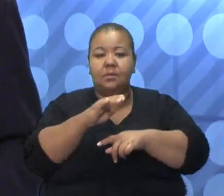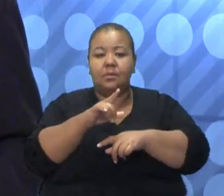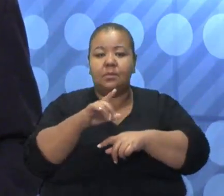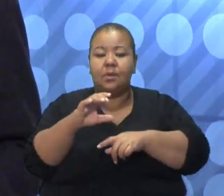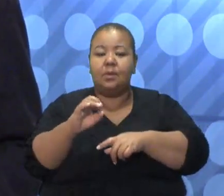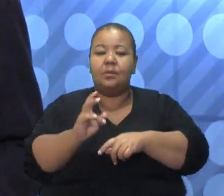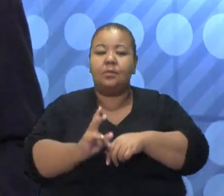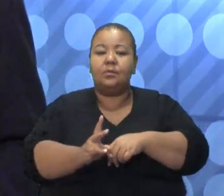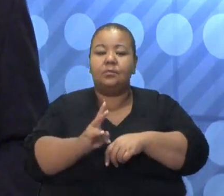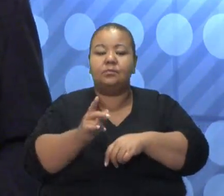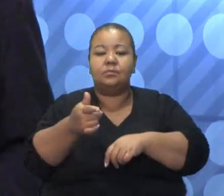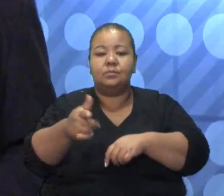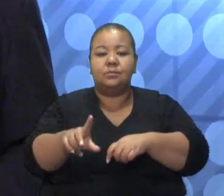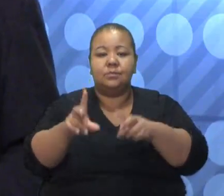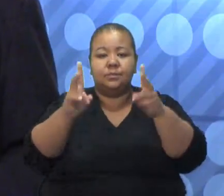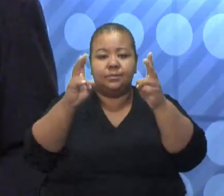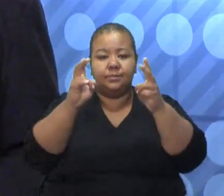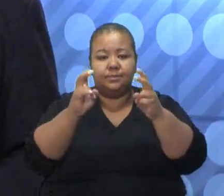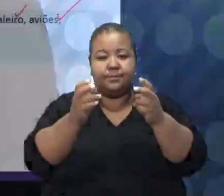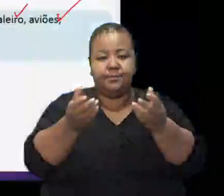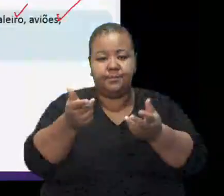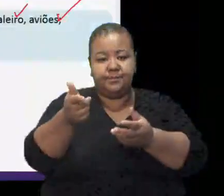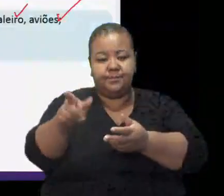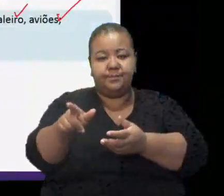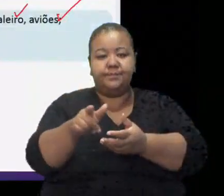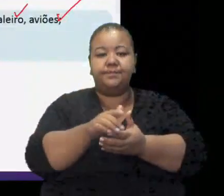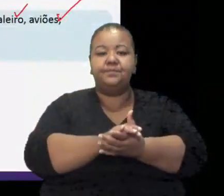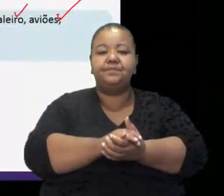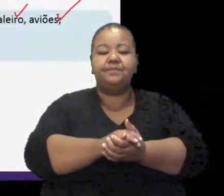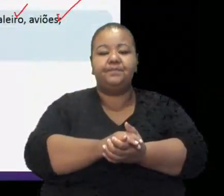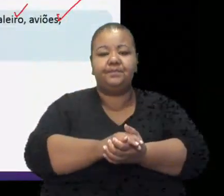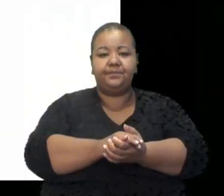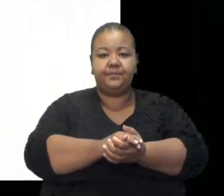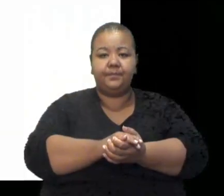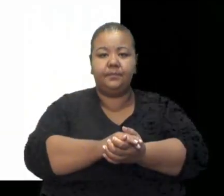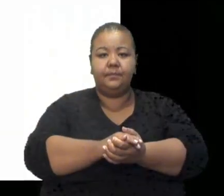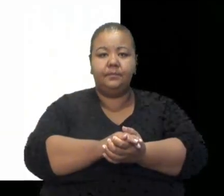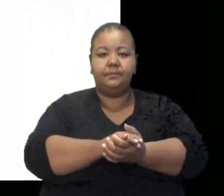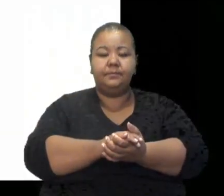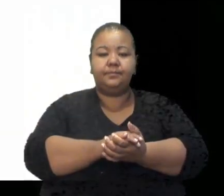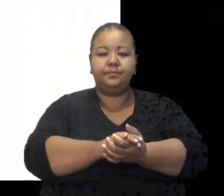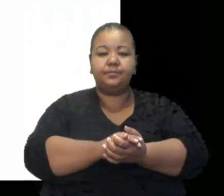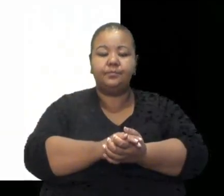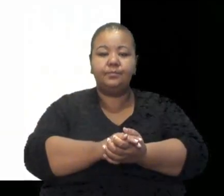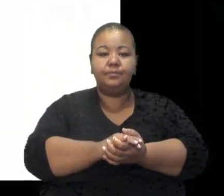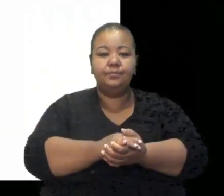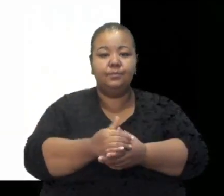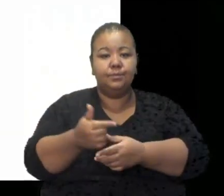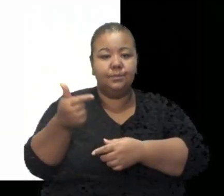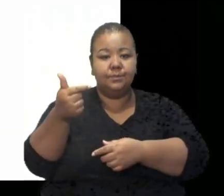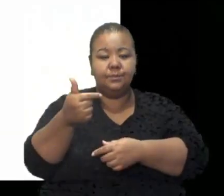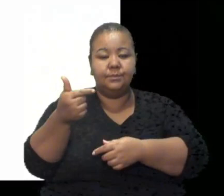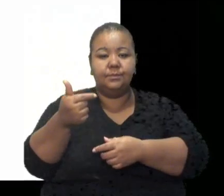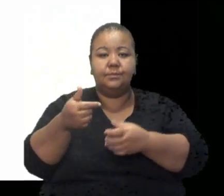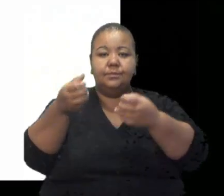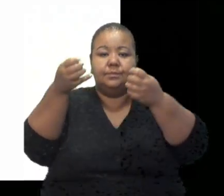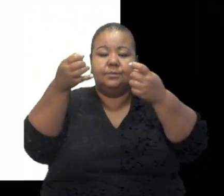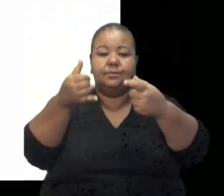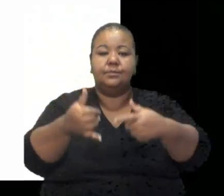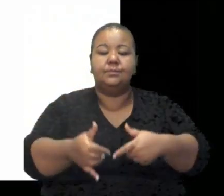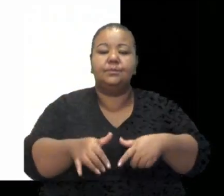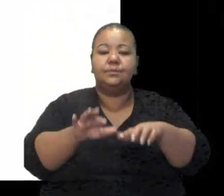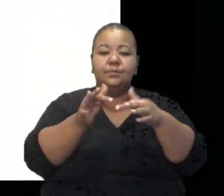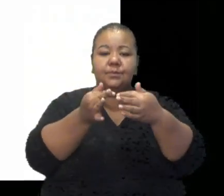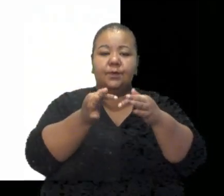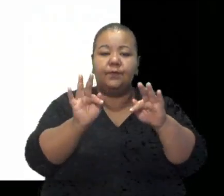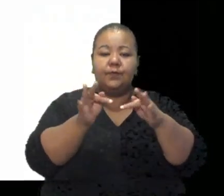sequência nos assuntos que nós vamos tratar hoje. Então, o segundo momento aí, nós vamos falar do fluxo de